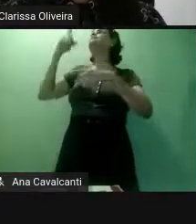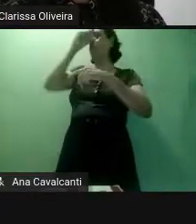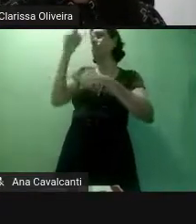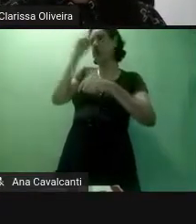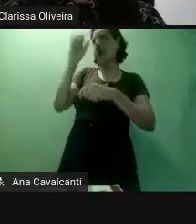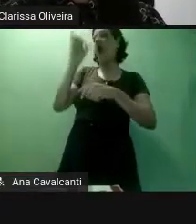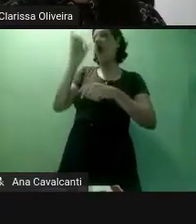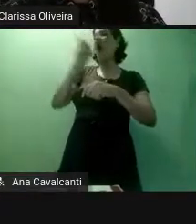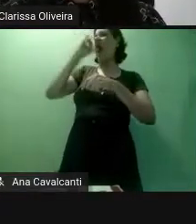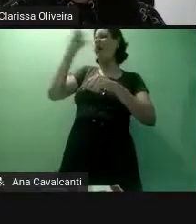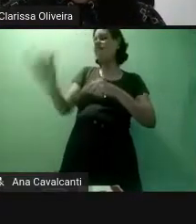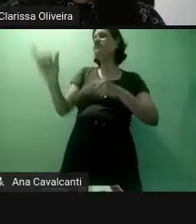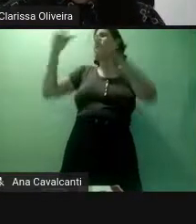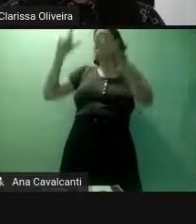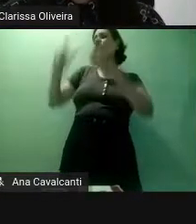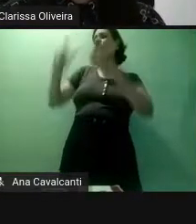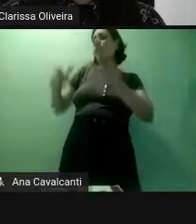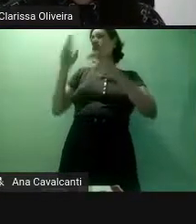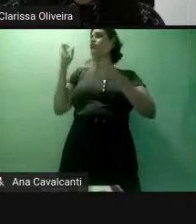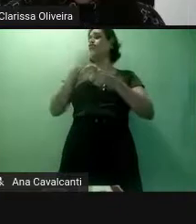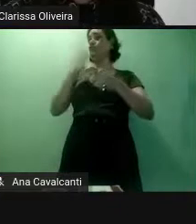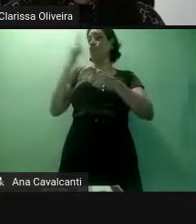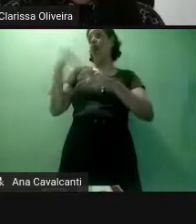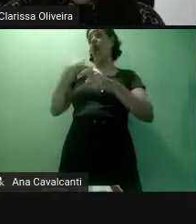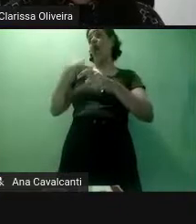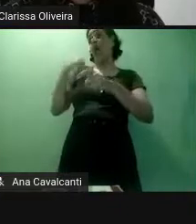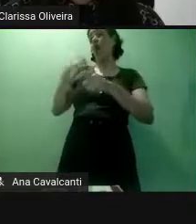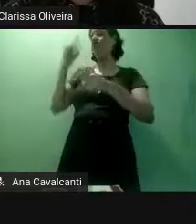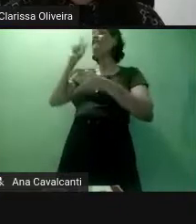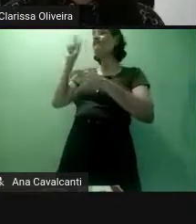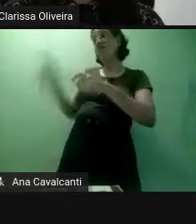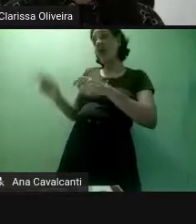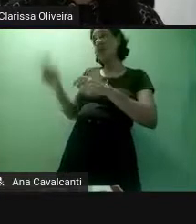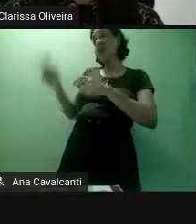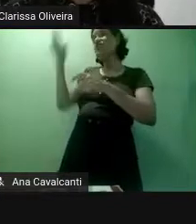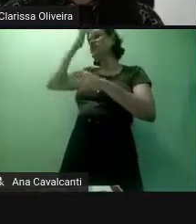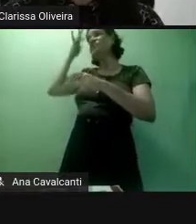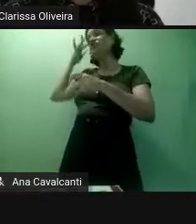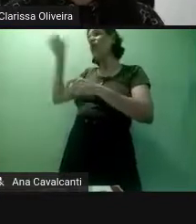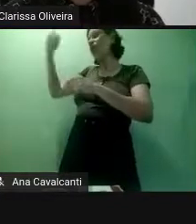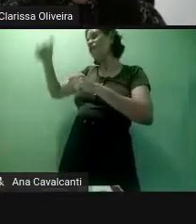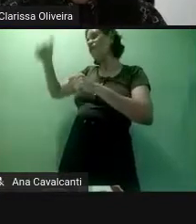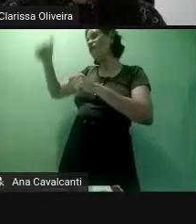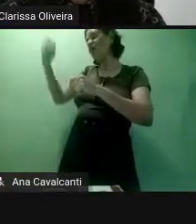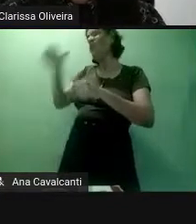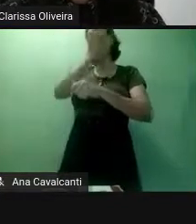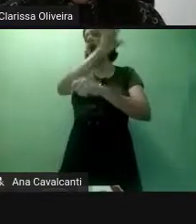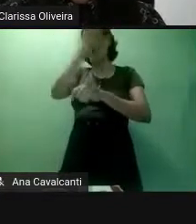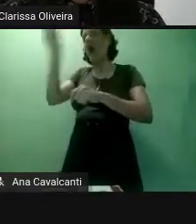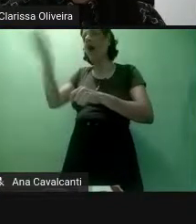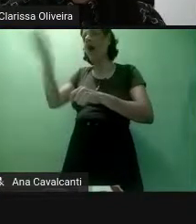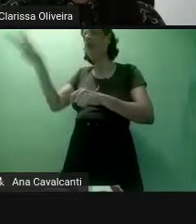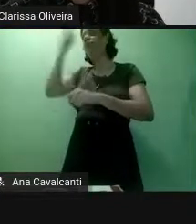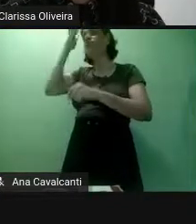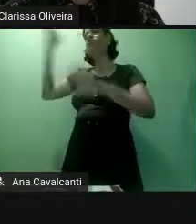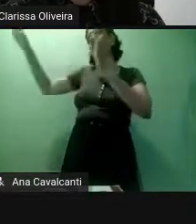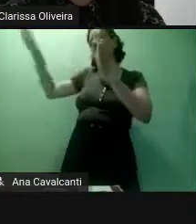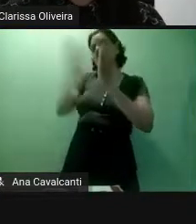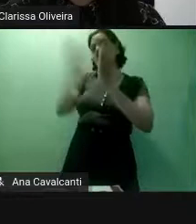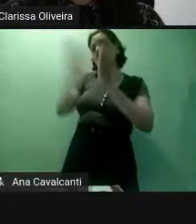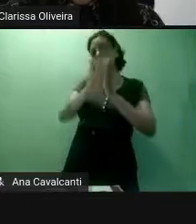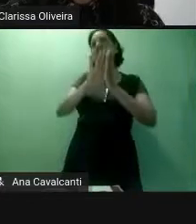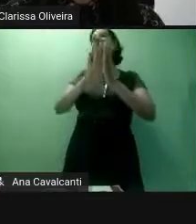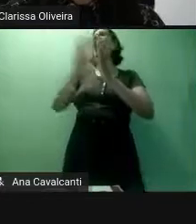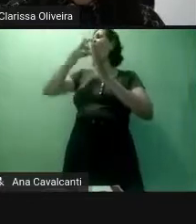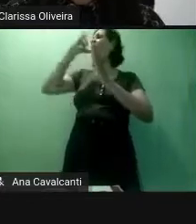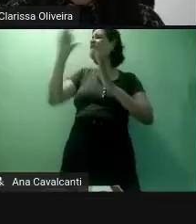na emergência, na triagem, que eu estou sempre realizando essa triagem desses pacientes. Quando eles chegam até mim, eles sempre falam